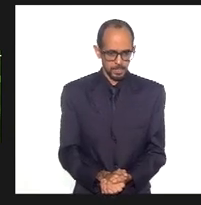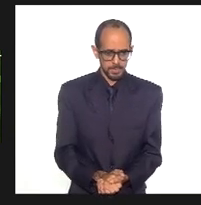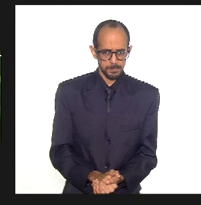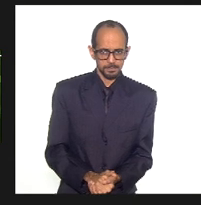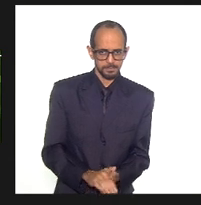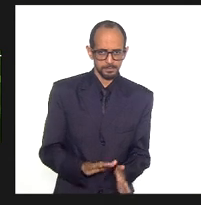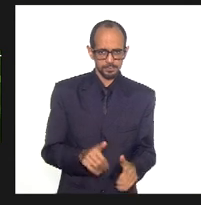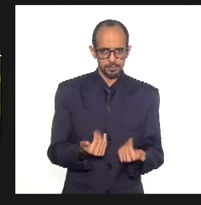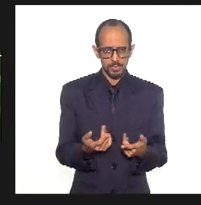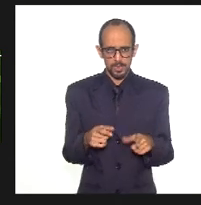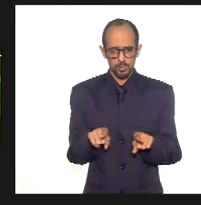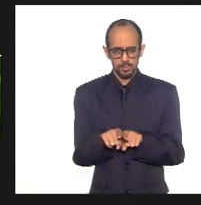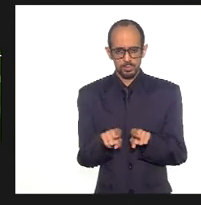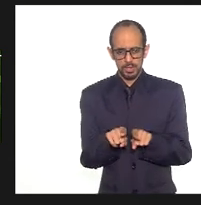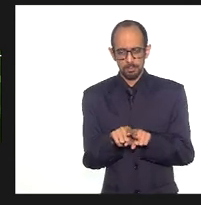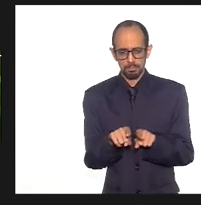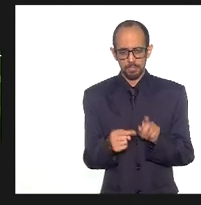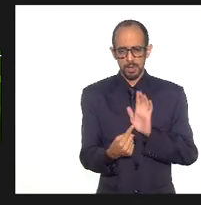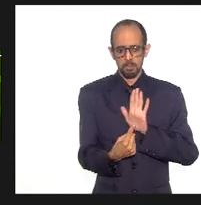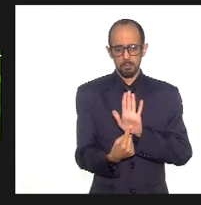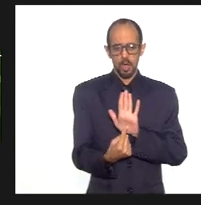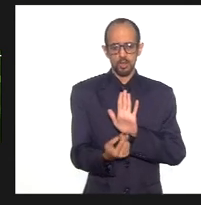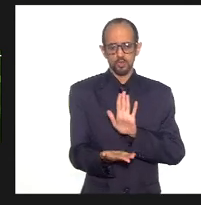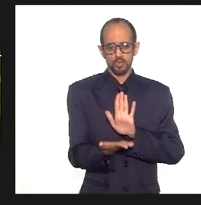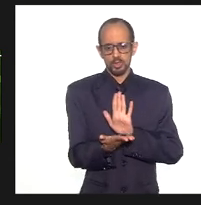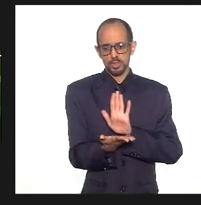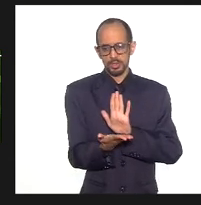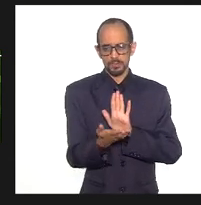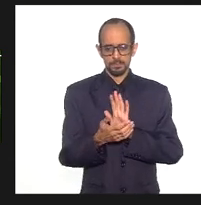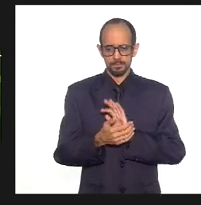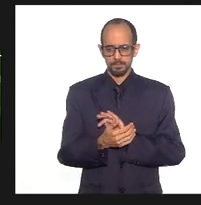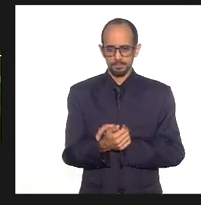Bom, faço aqui...